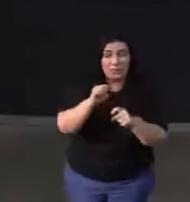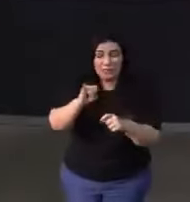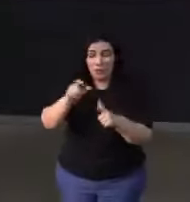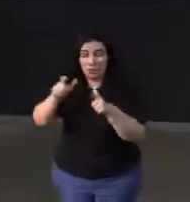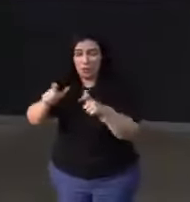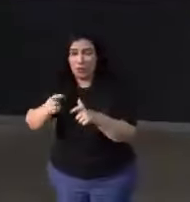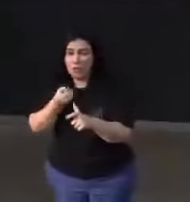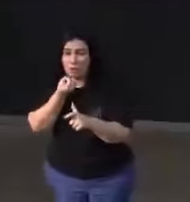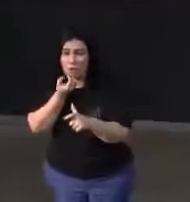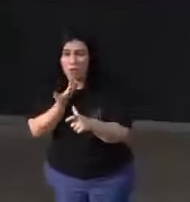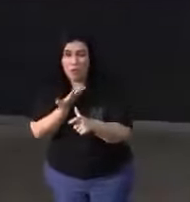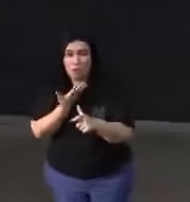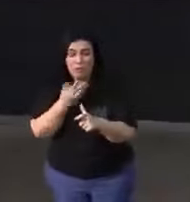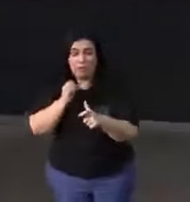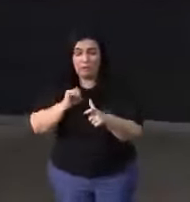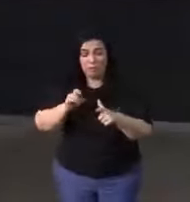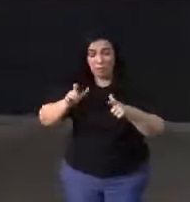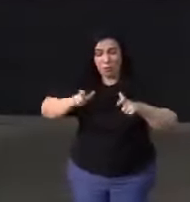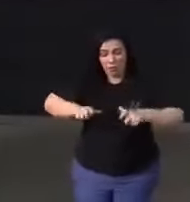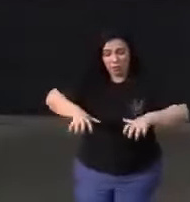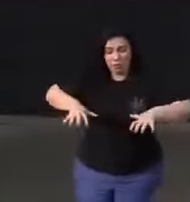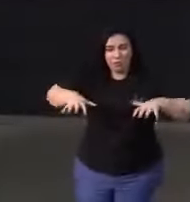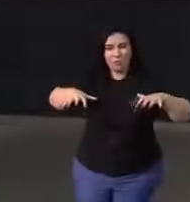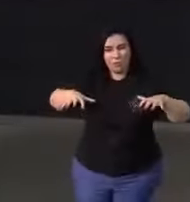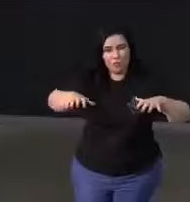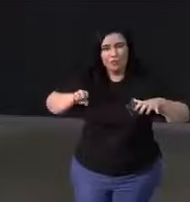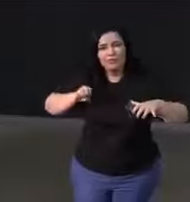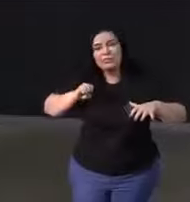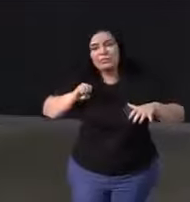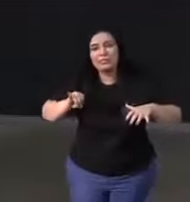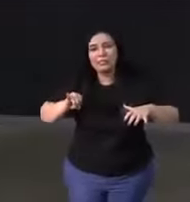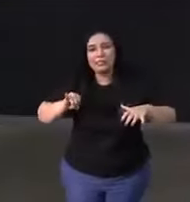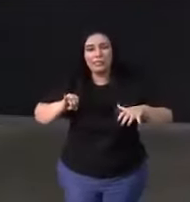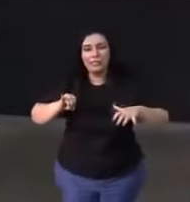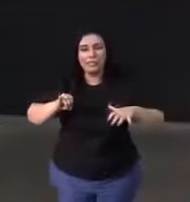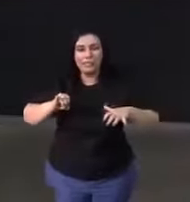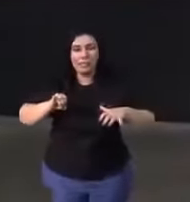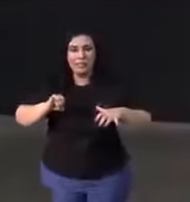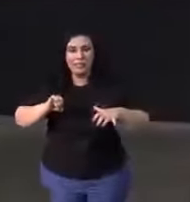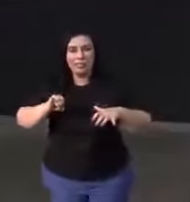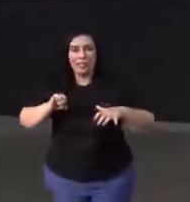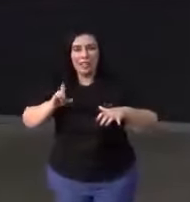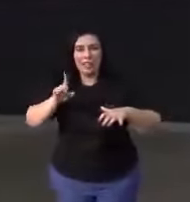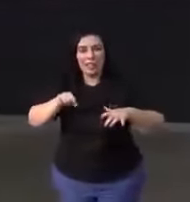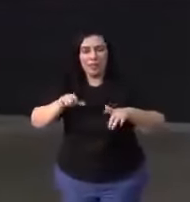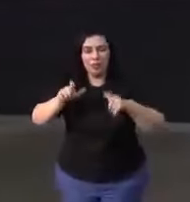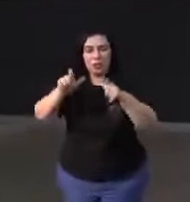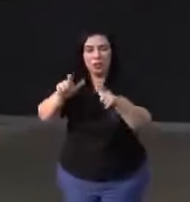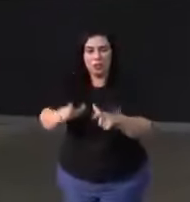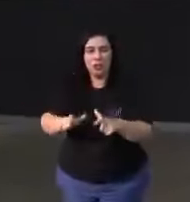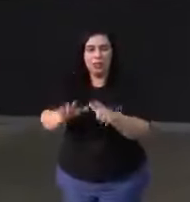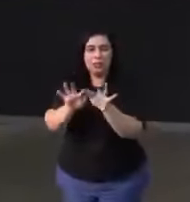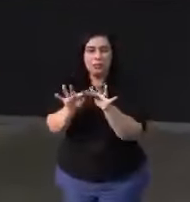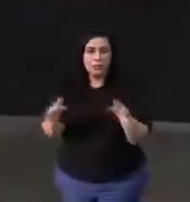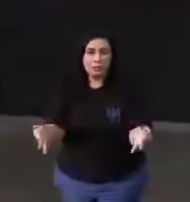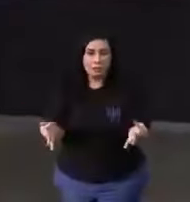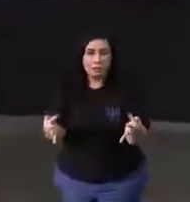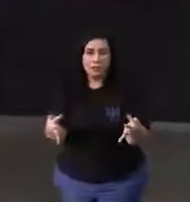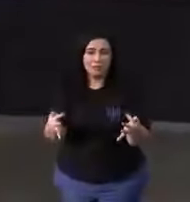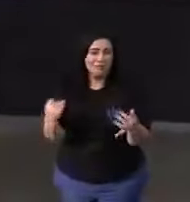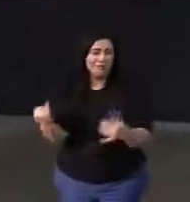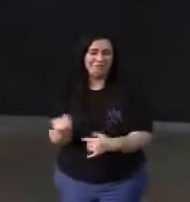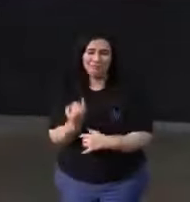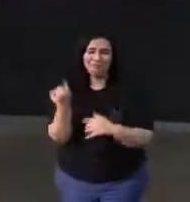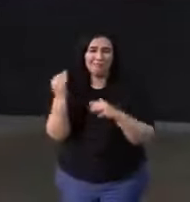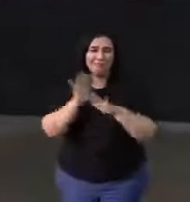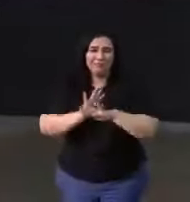se é na antessala do trono, se é na antessala da caverna de Adulão, não importa